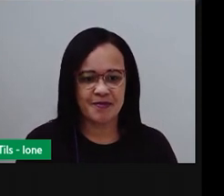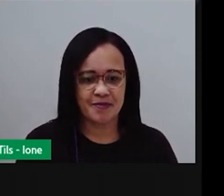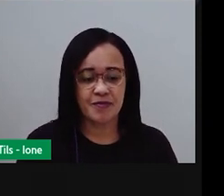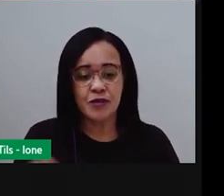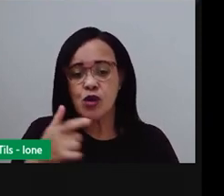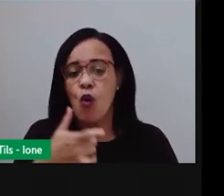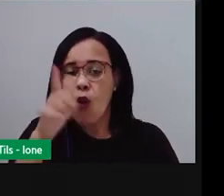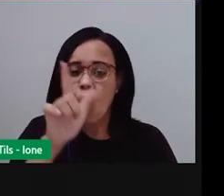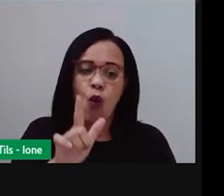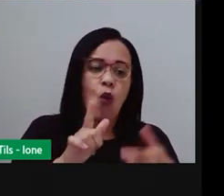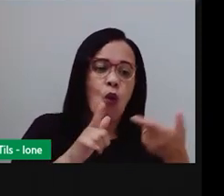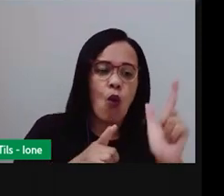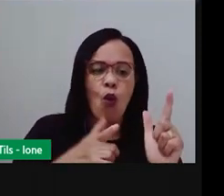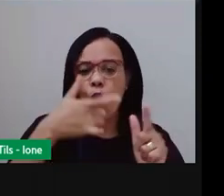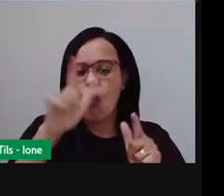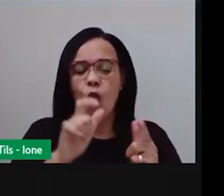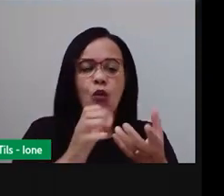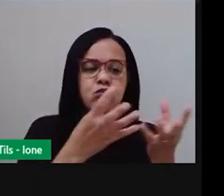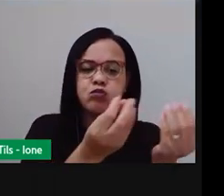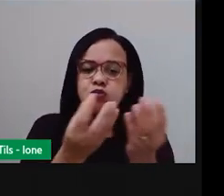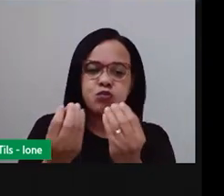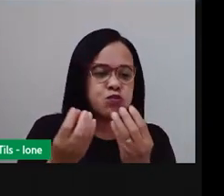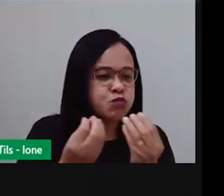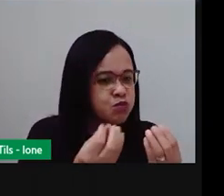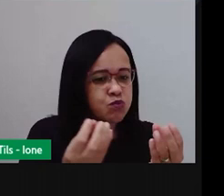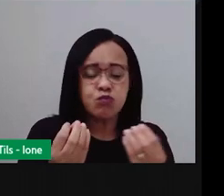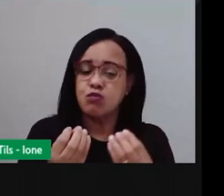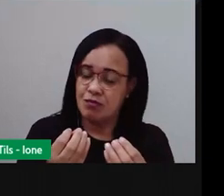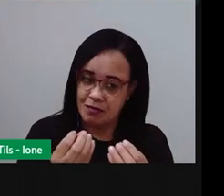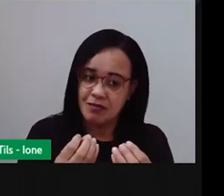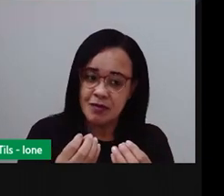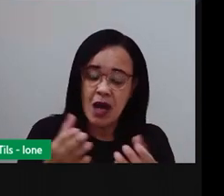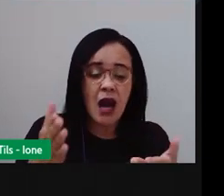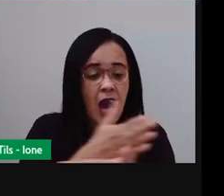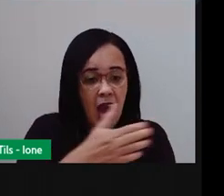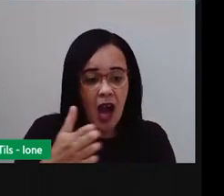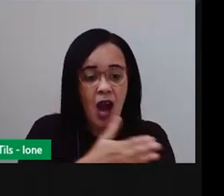outras receitas, como o cunzá, que são